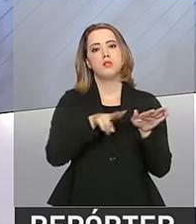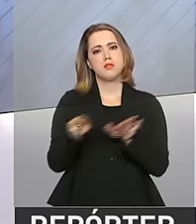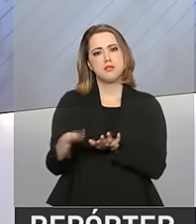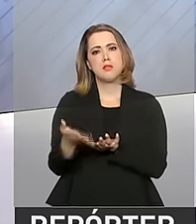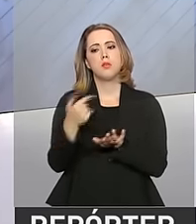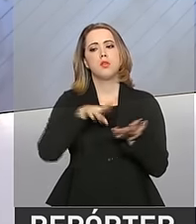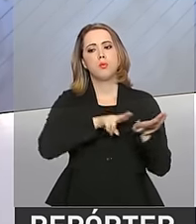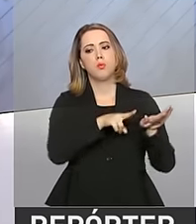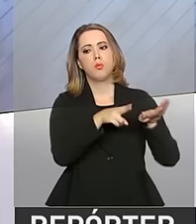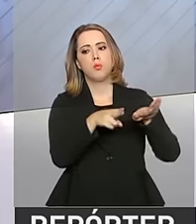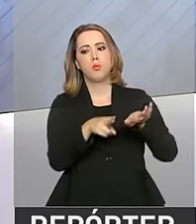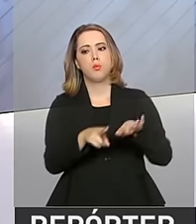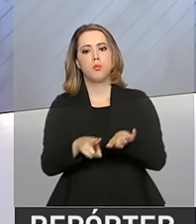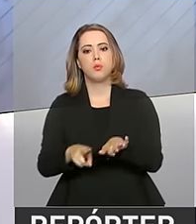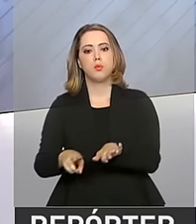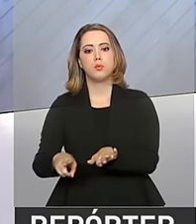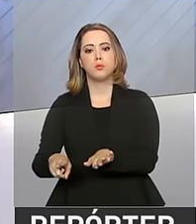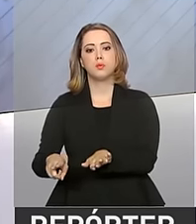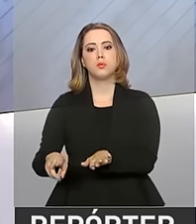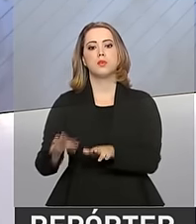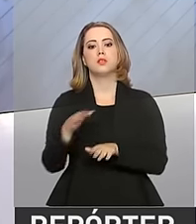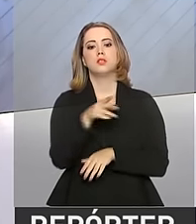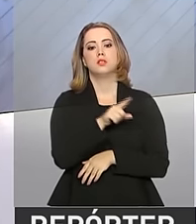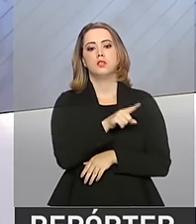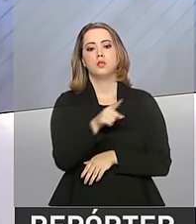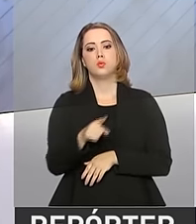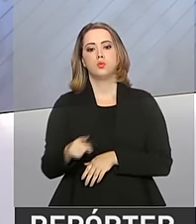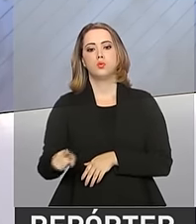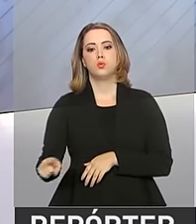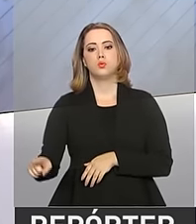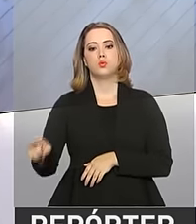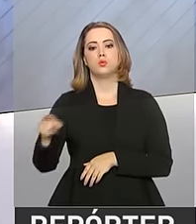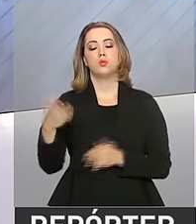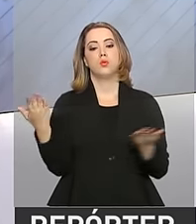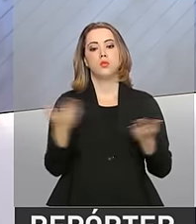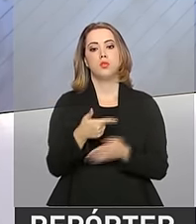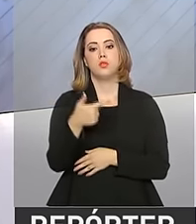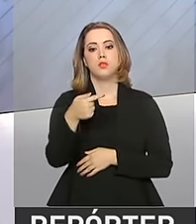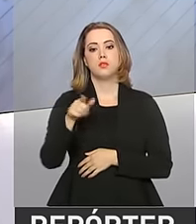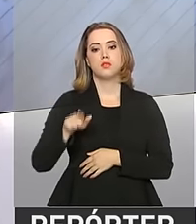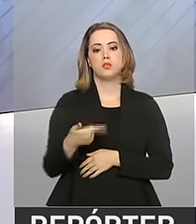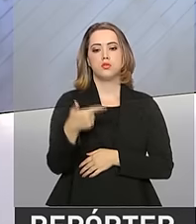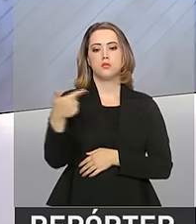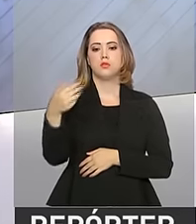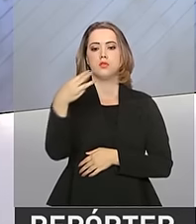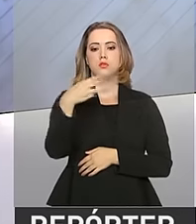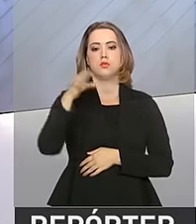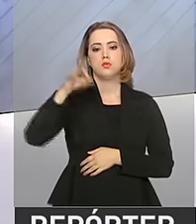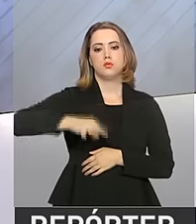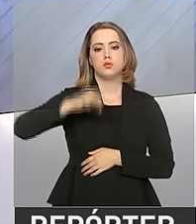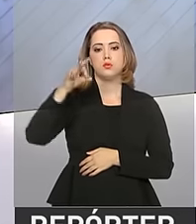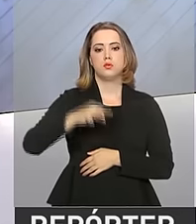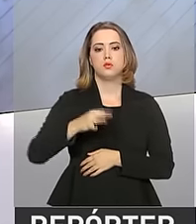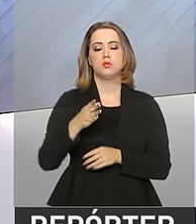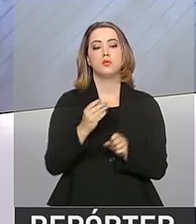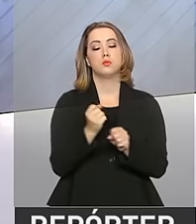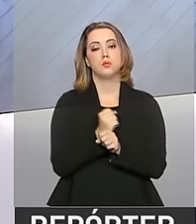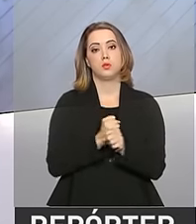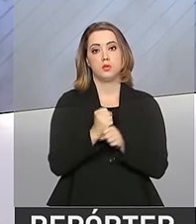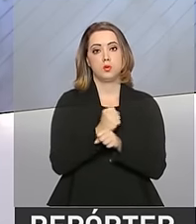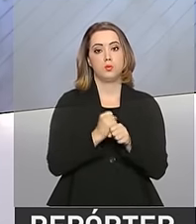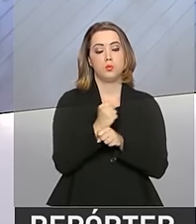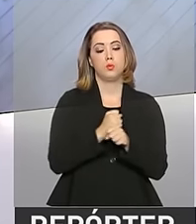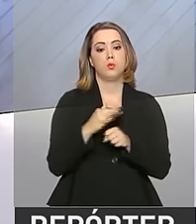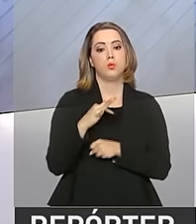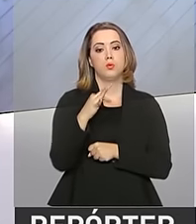7,25 e esta semana 7,23 por. já para o ano que vem a previsão